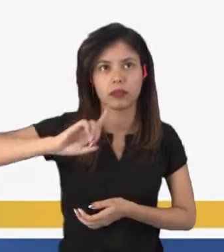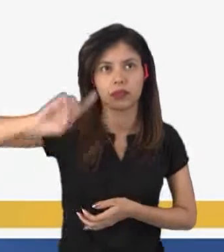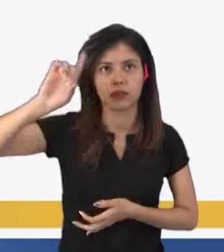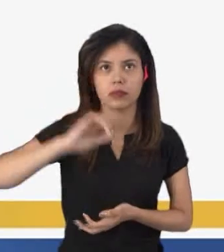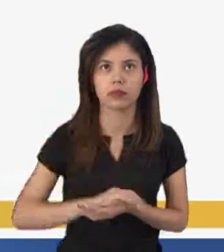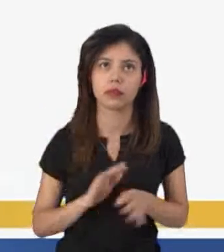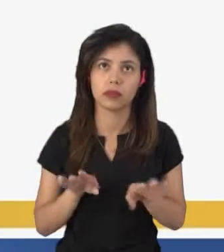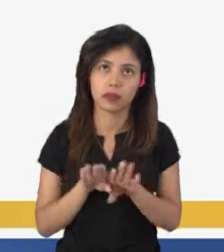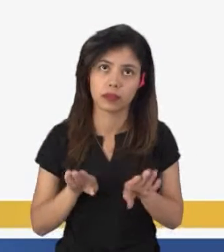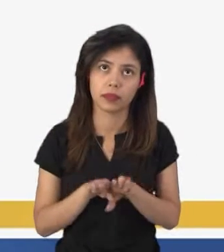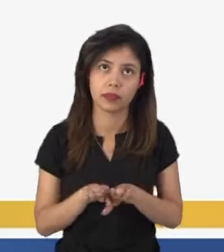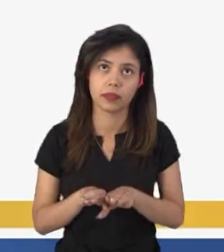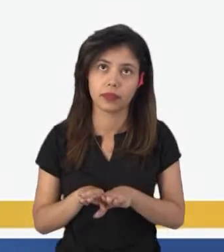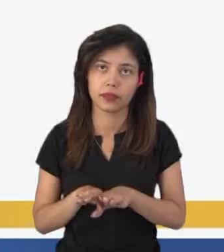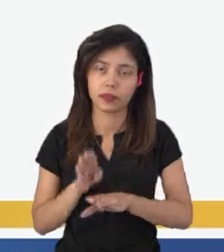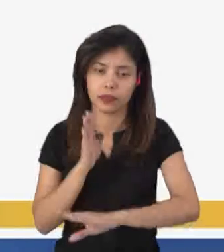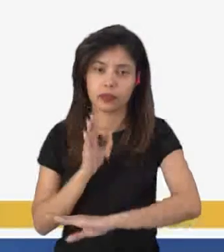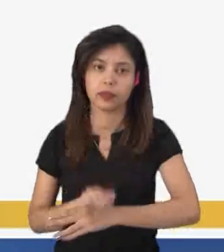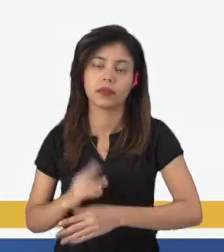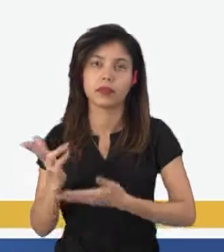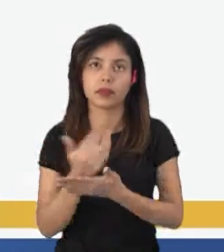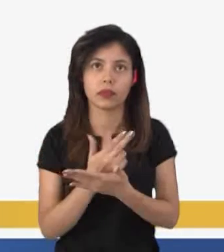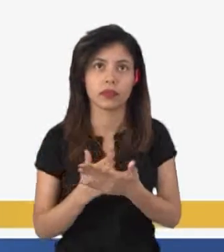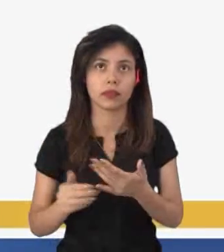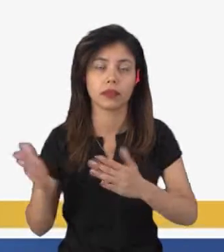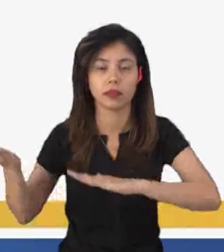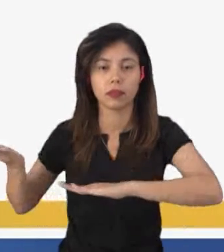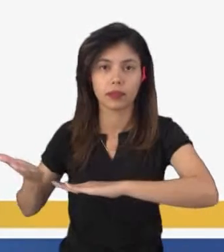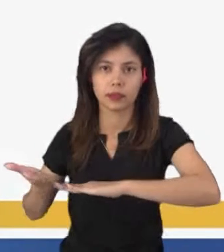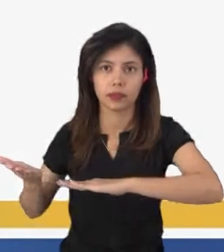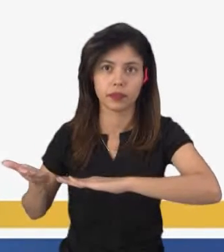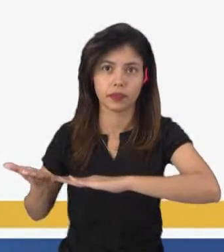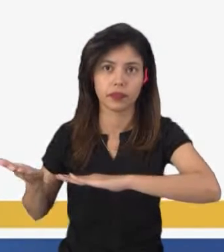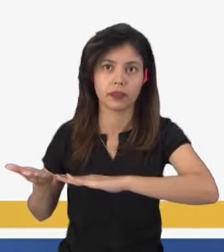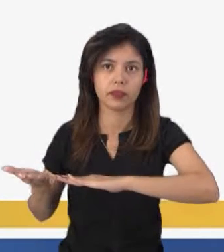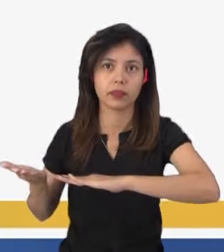né? Também temos aí uma obra de arte, né?